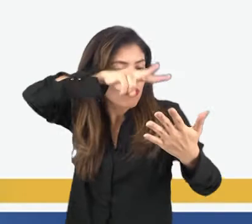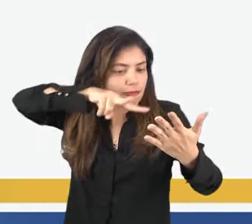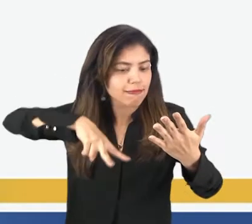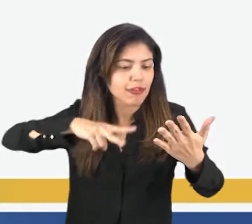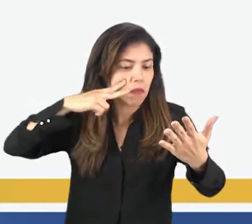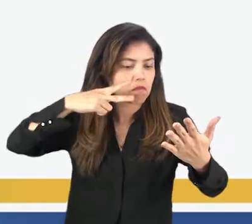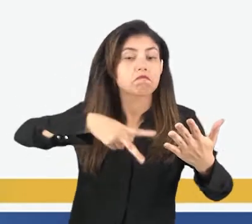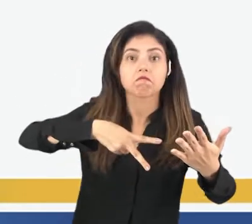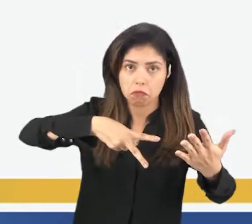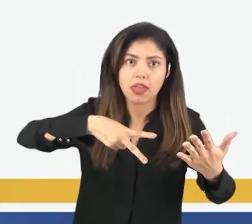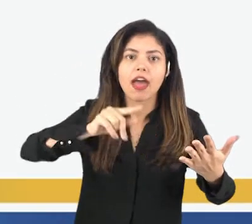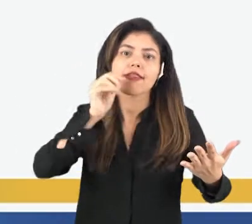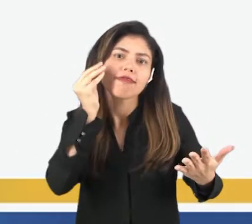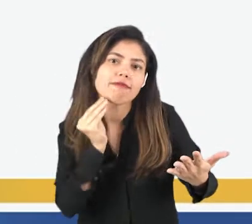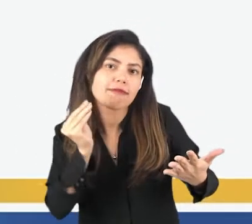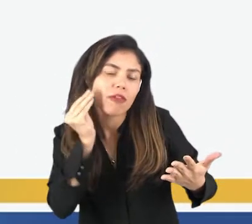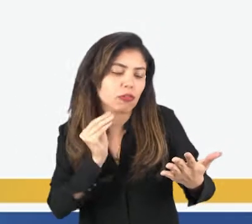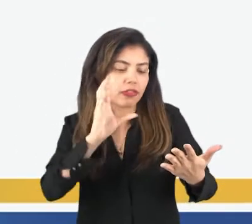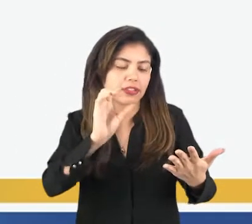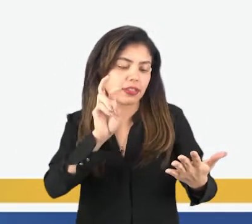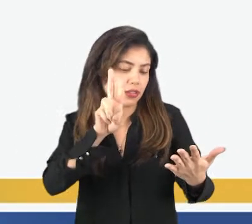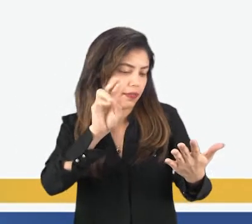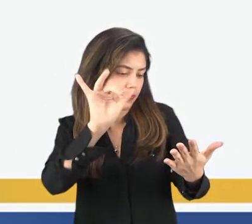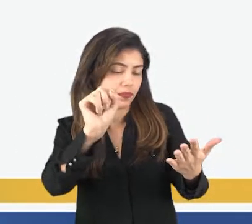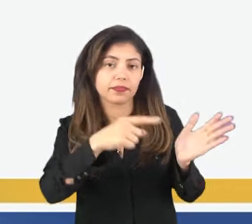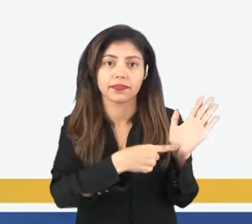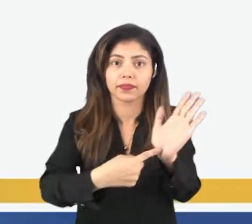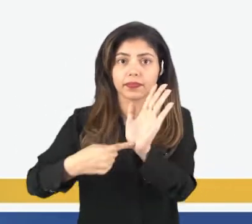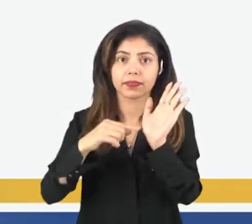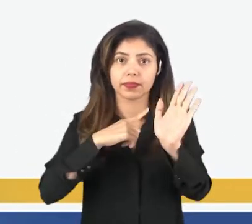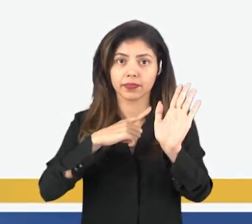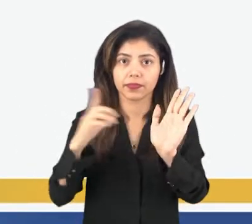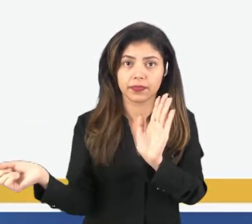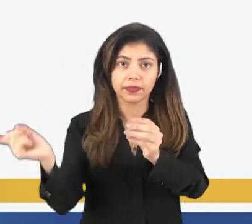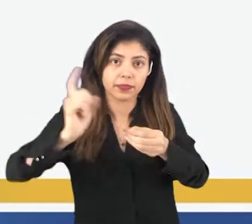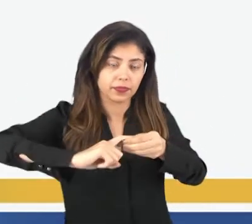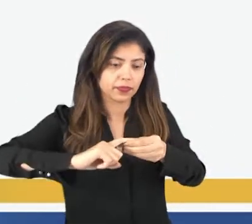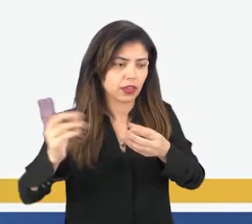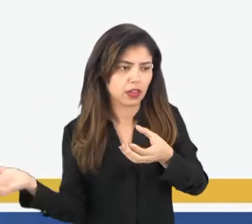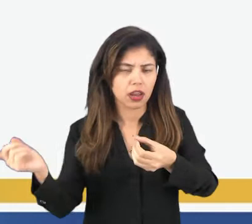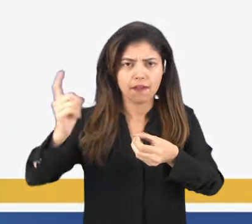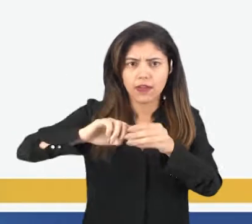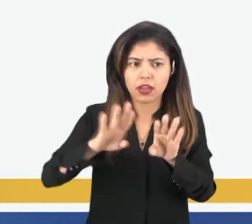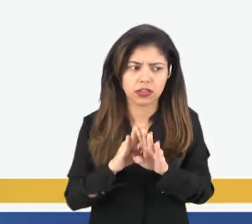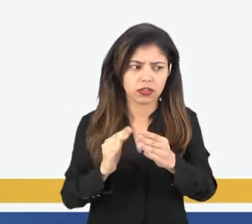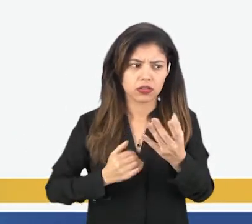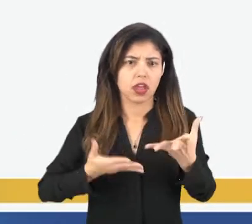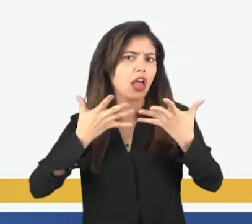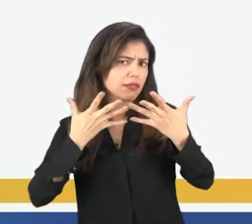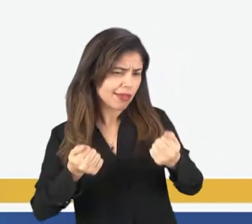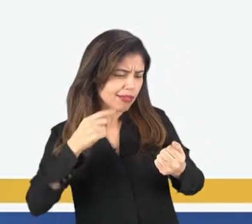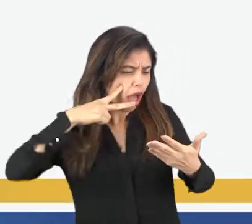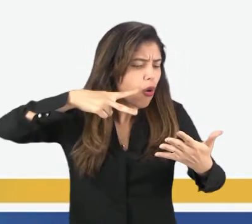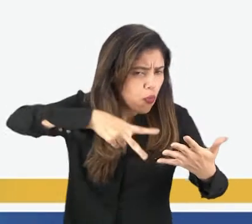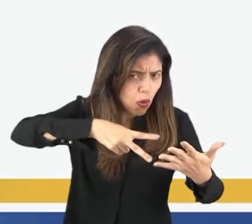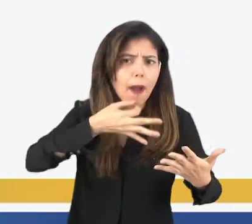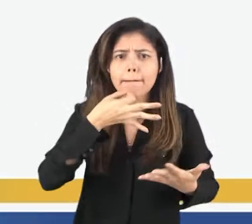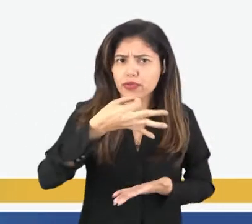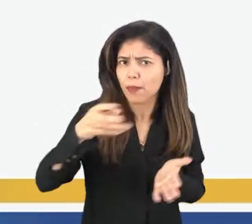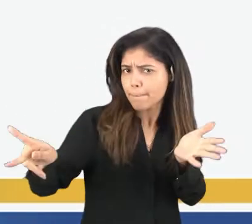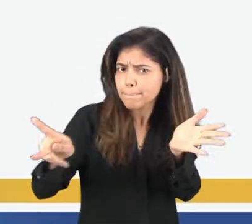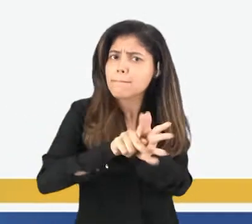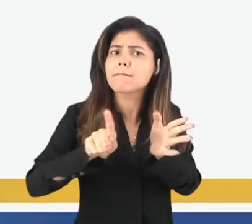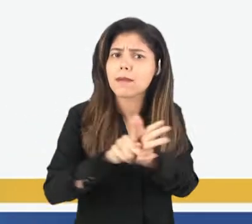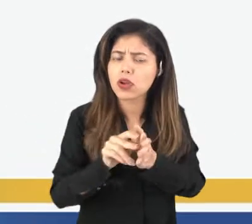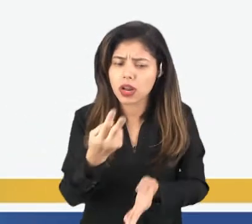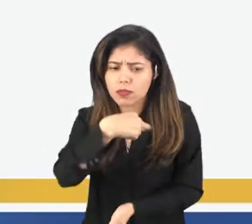tema polêmico. Os temas costumam ser polêmicos e de relevância social. As ideias defendidas em um artigo de opinião são